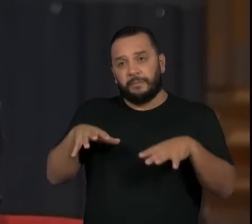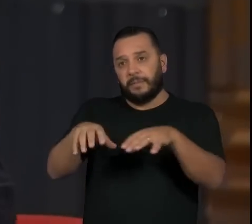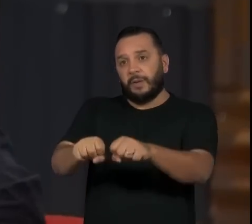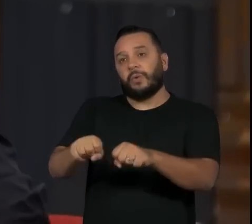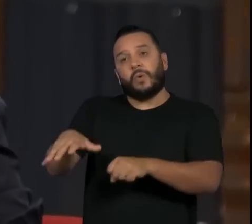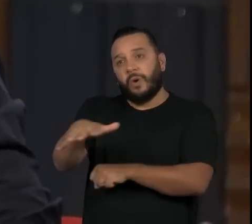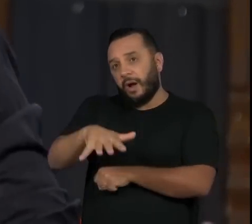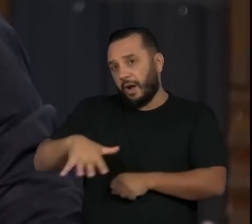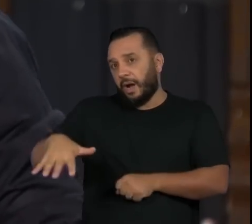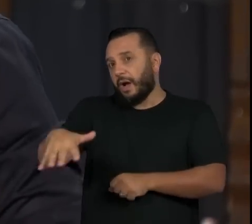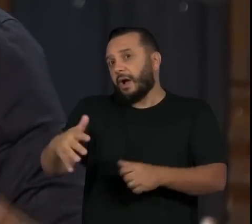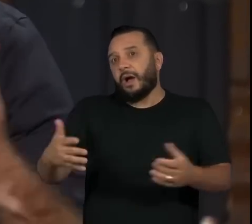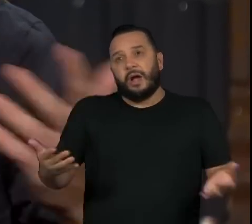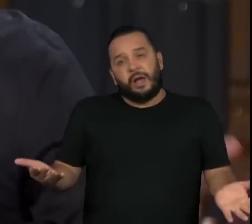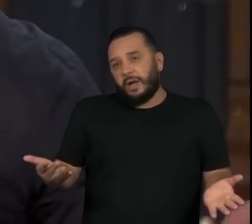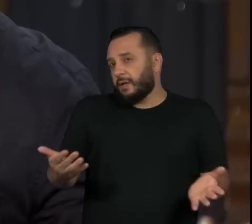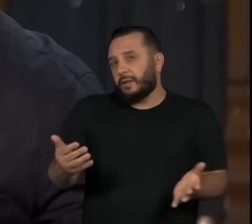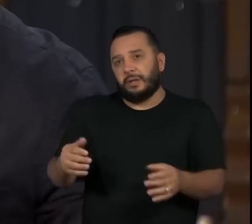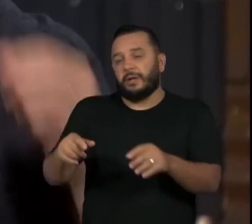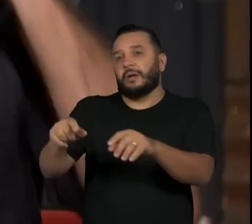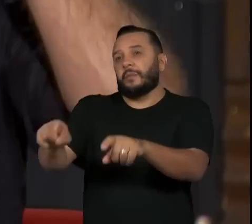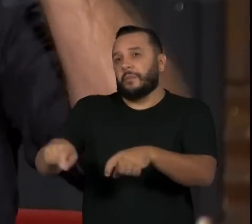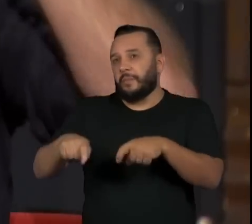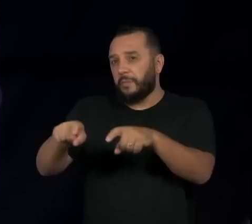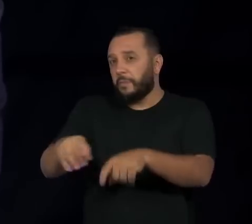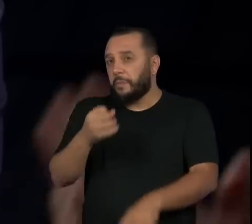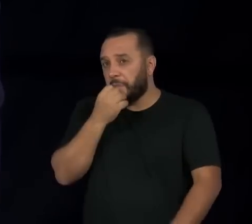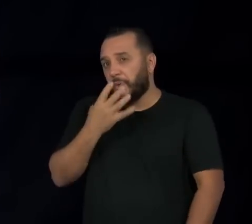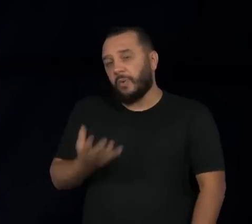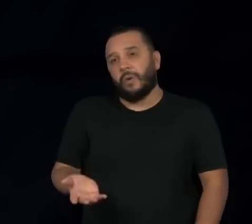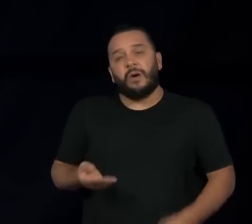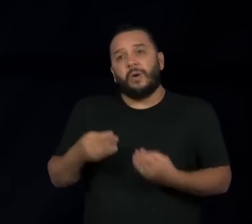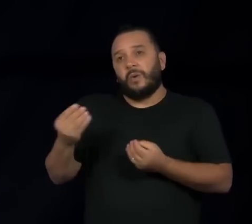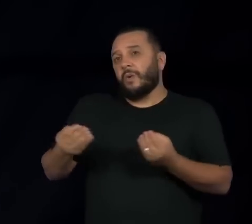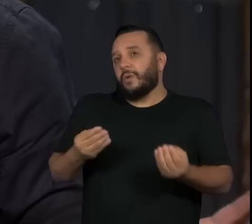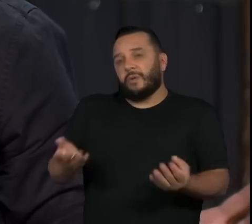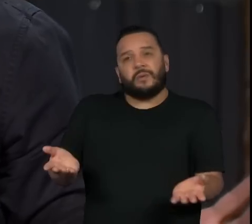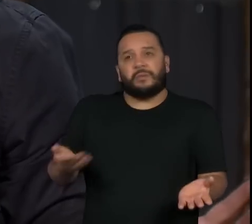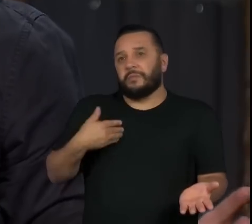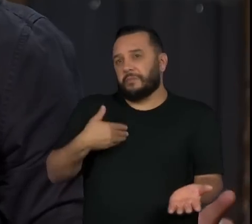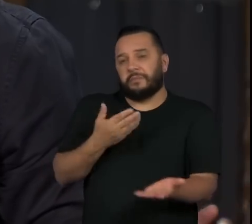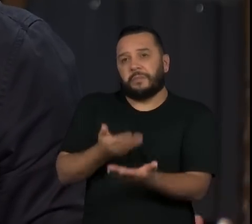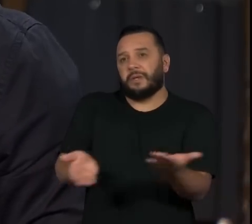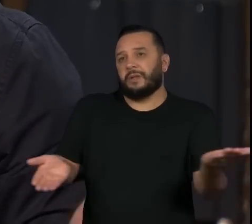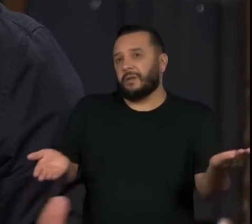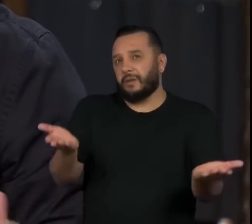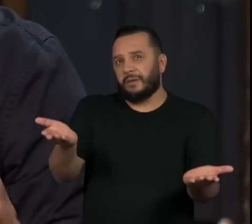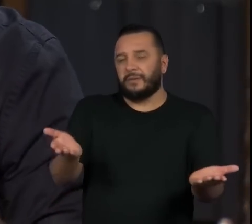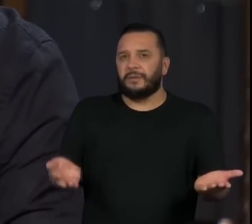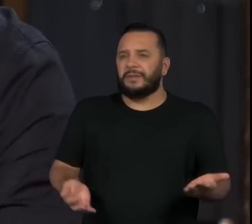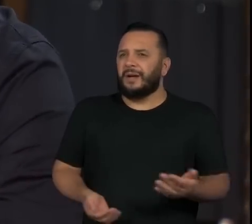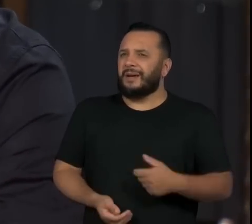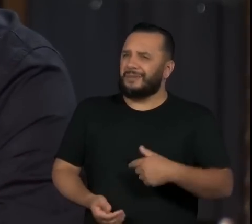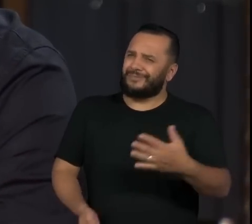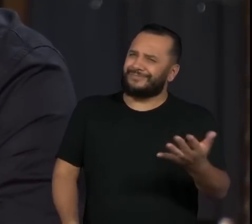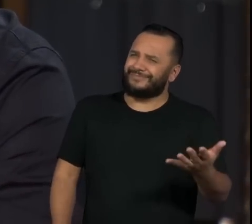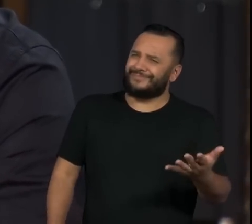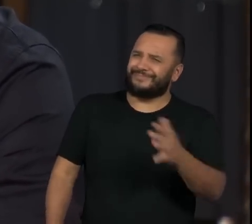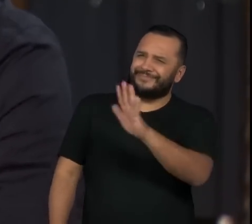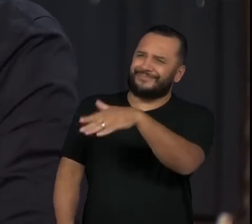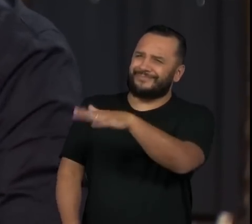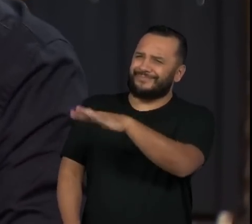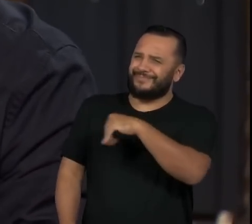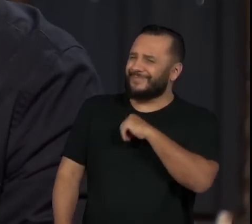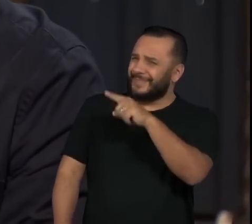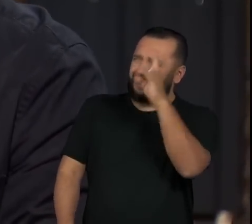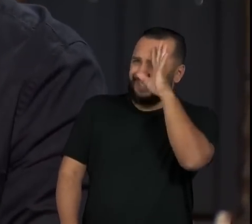me quebra com os meus amigos, né? Eu tô defendendo, comprei até o boné do MST. E aí eu falei, meu irmão, vem cá, você